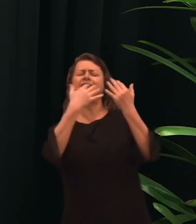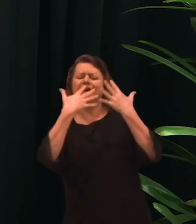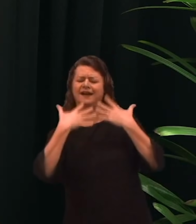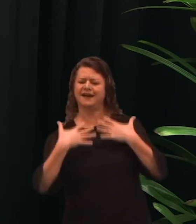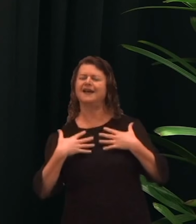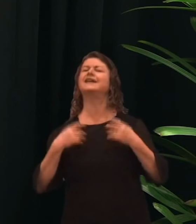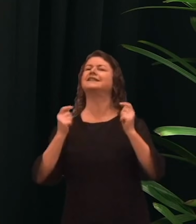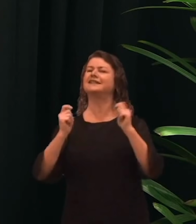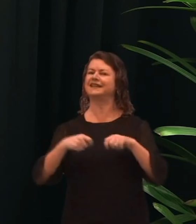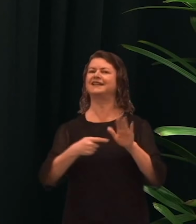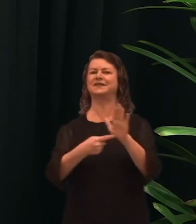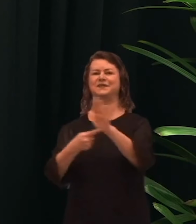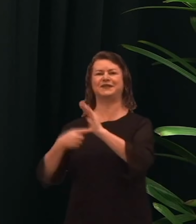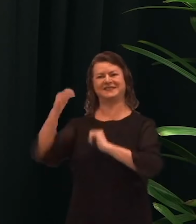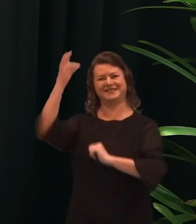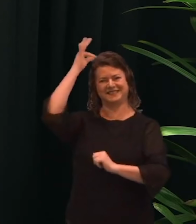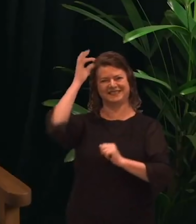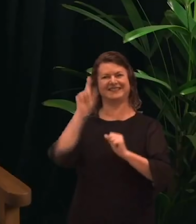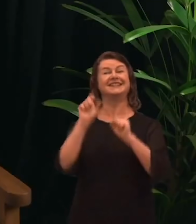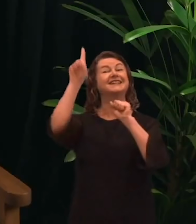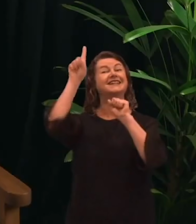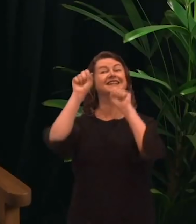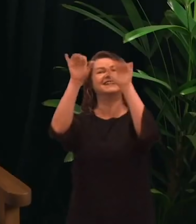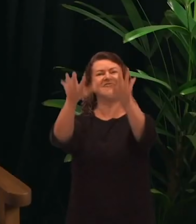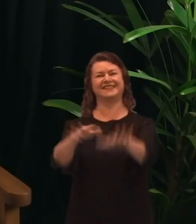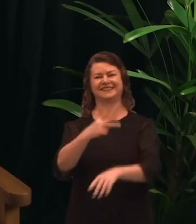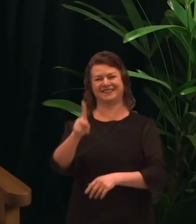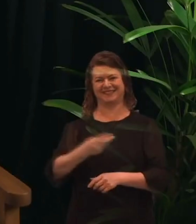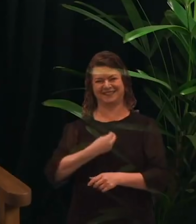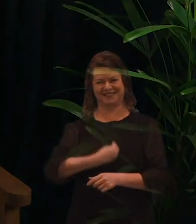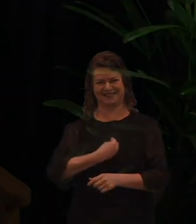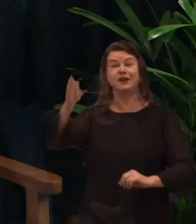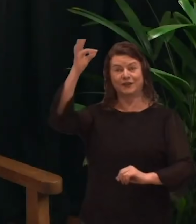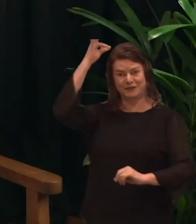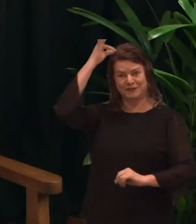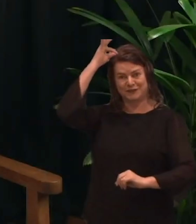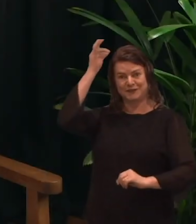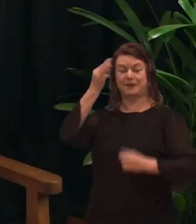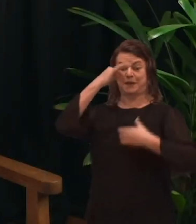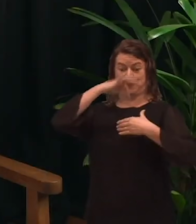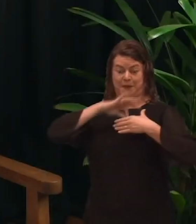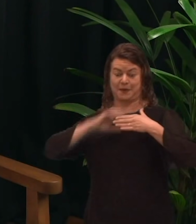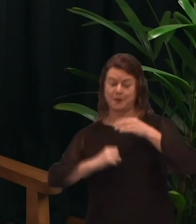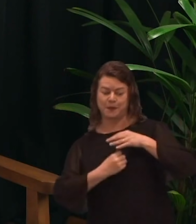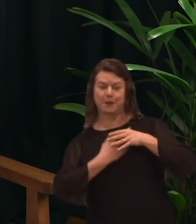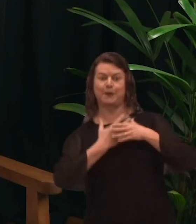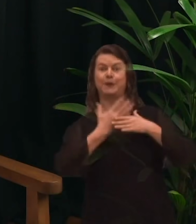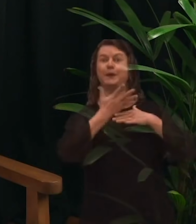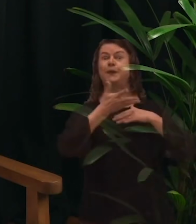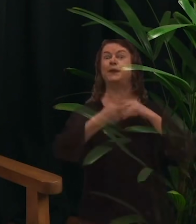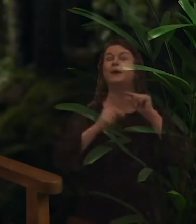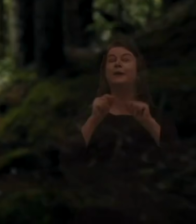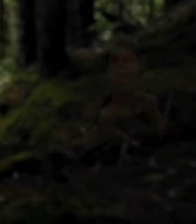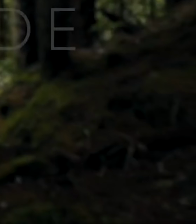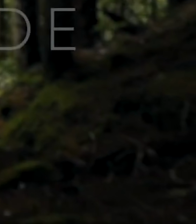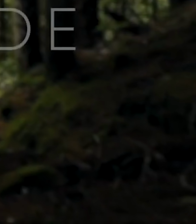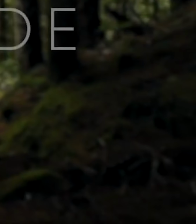que evidenciam esses frutos do Espírito. Deus abençoe a tua vida. O fruto do Espírito é